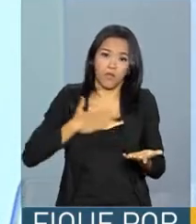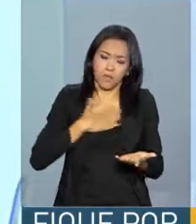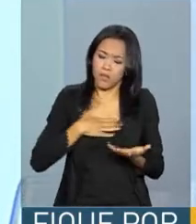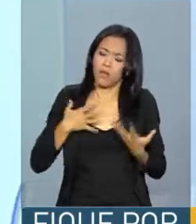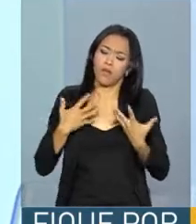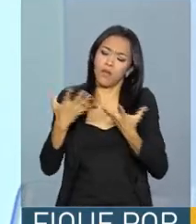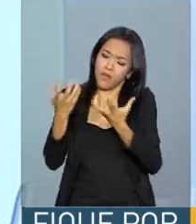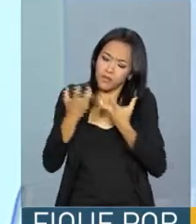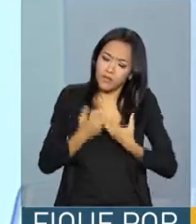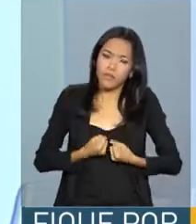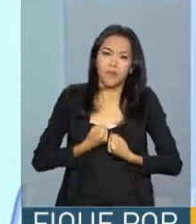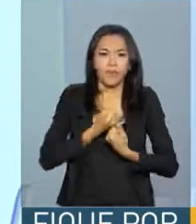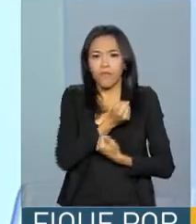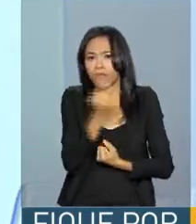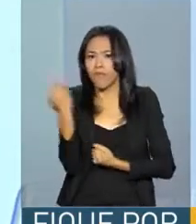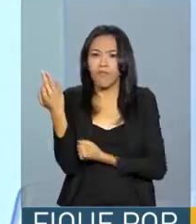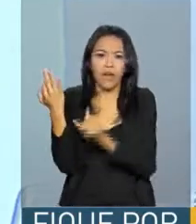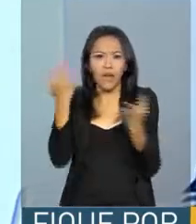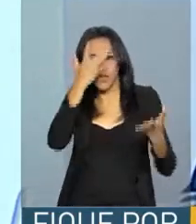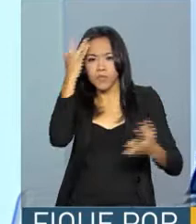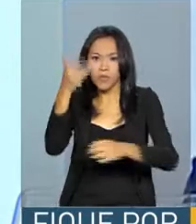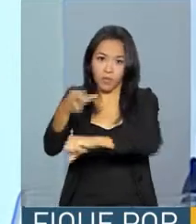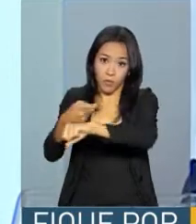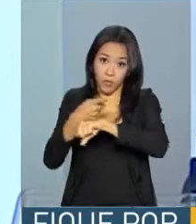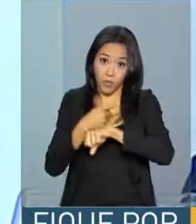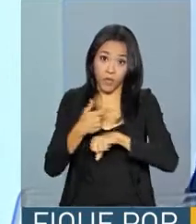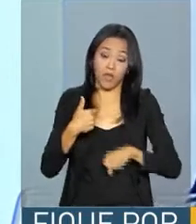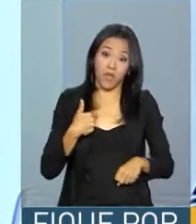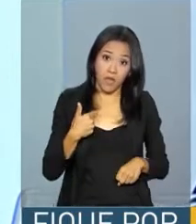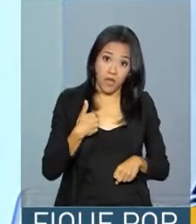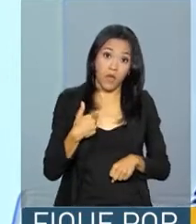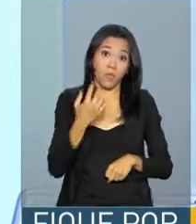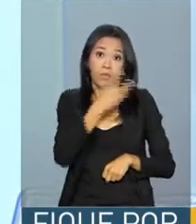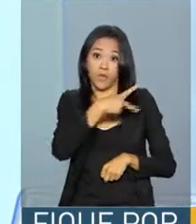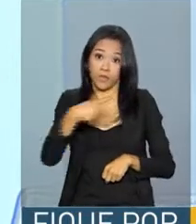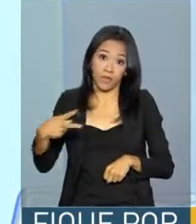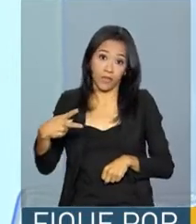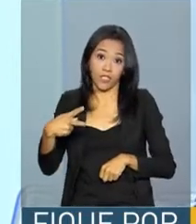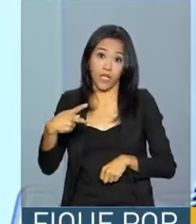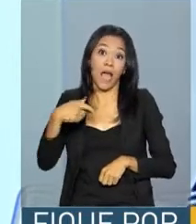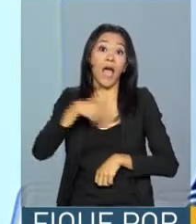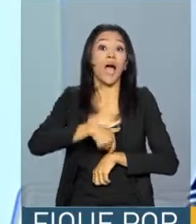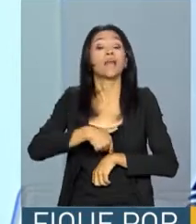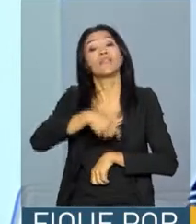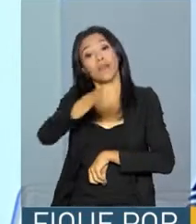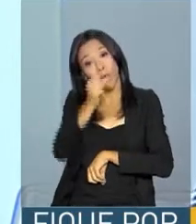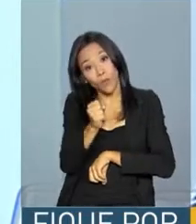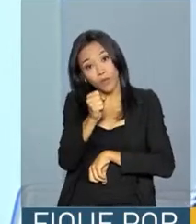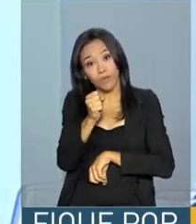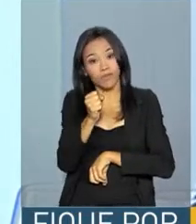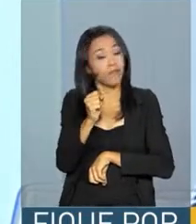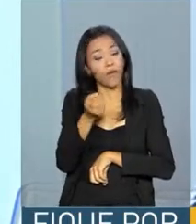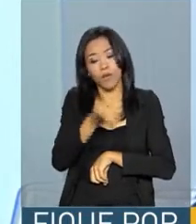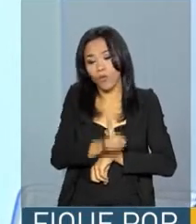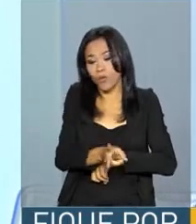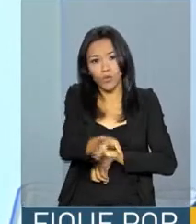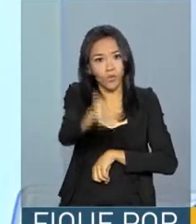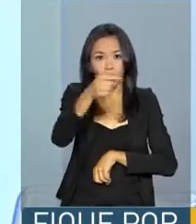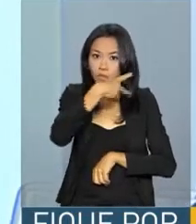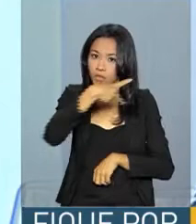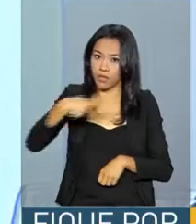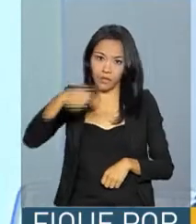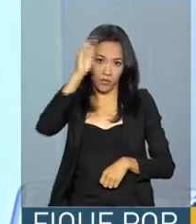recebo muita gente. Vocês não pensem que eu deixo de ser presidente da República às 18 horas. Eu continuo presidente 24